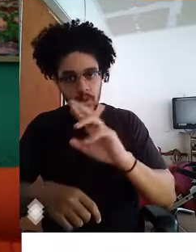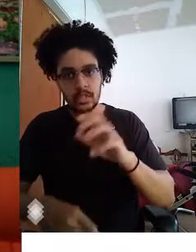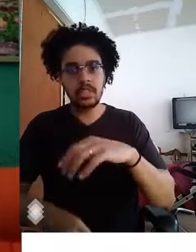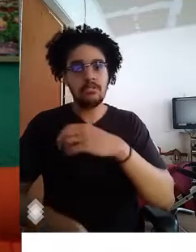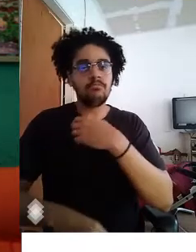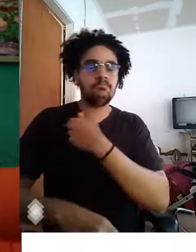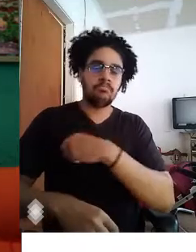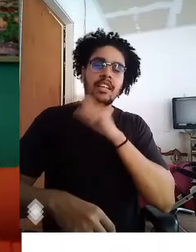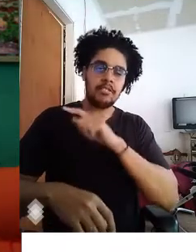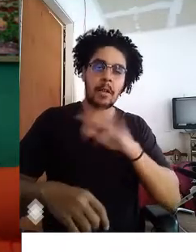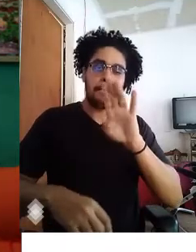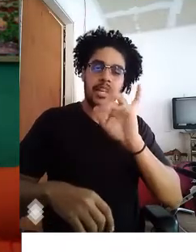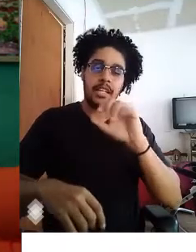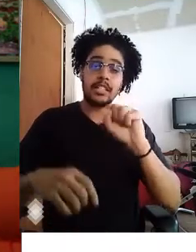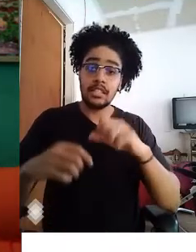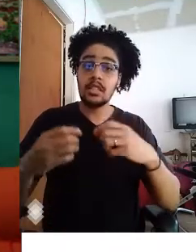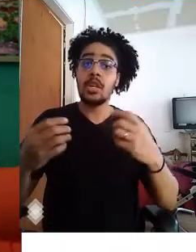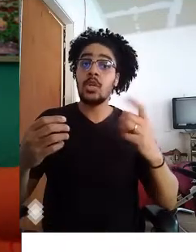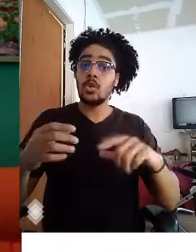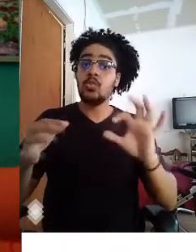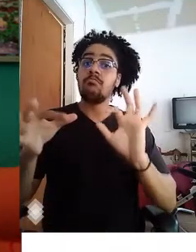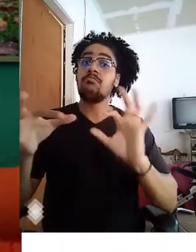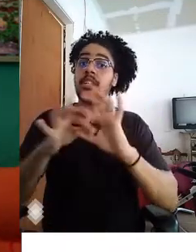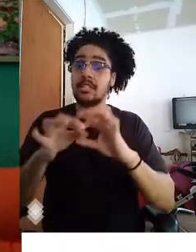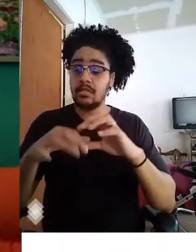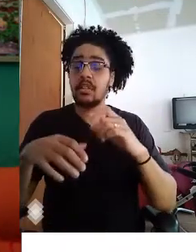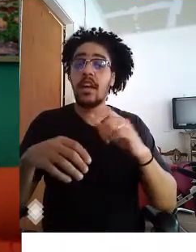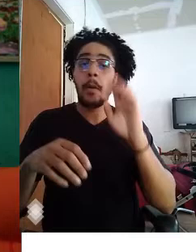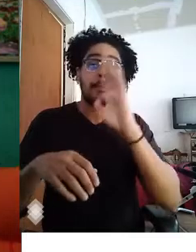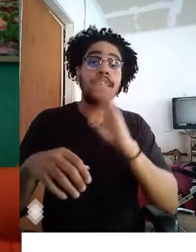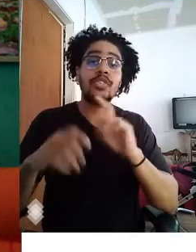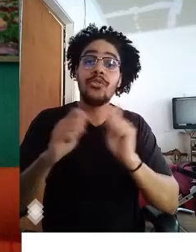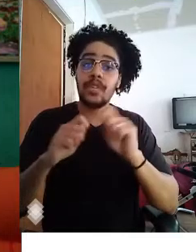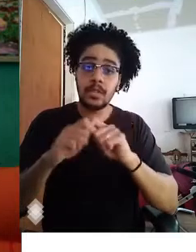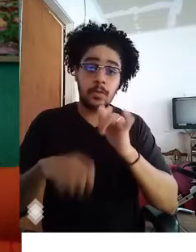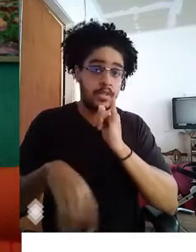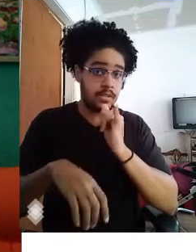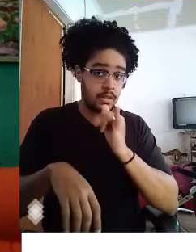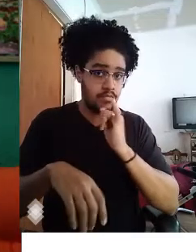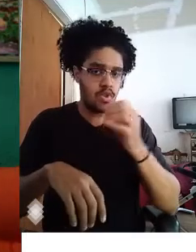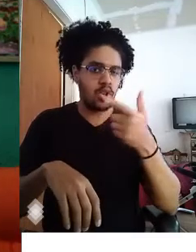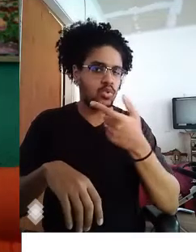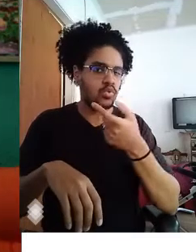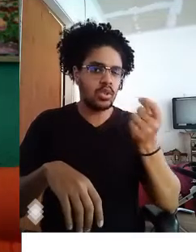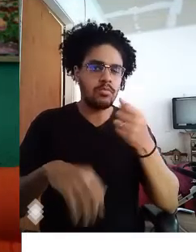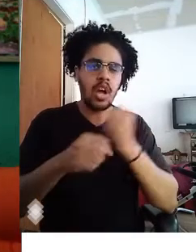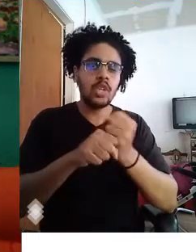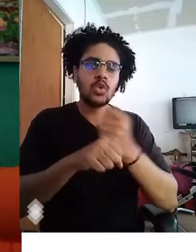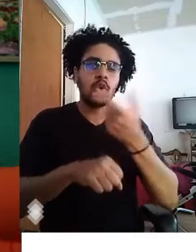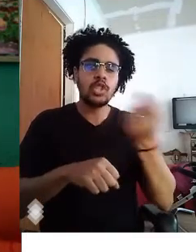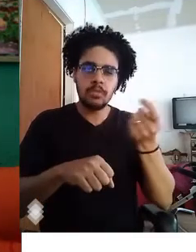outros parceiros de suas pequenas áreas de influência. Foi o que o Brasil fez, por exemplo, ao longo dos anos 2000,